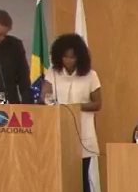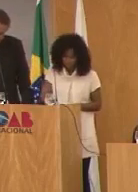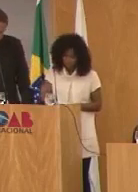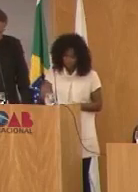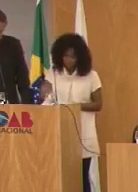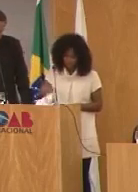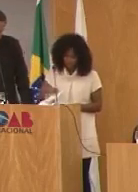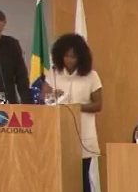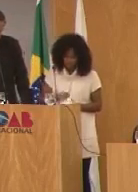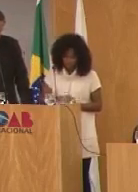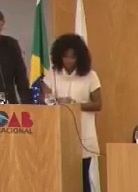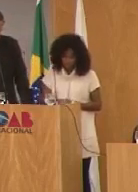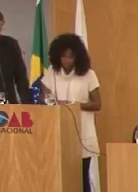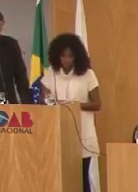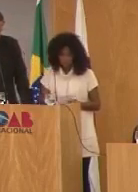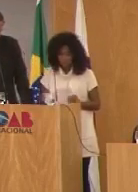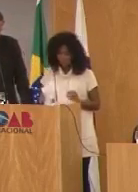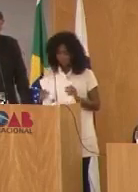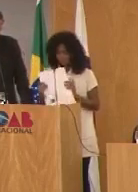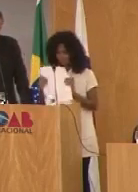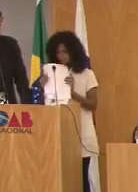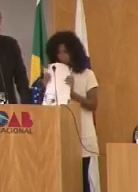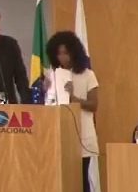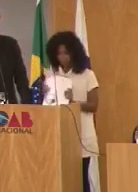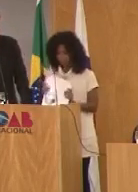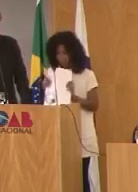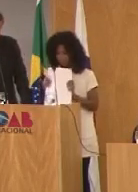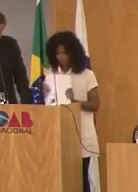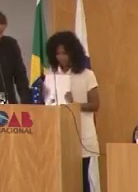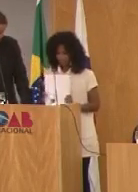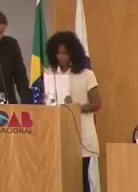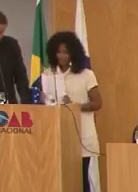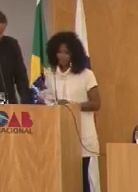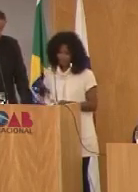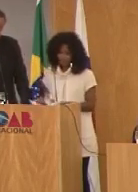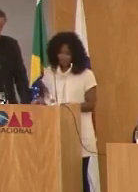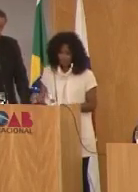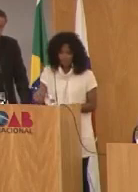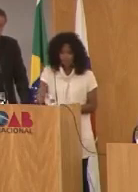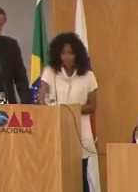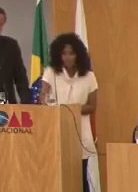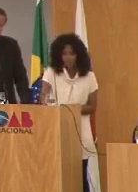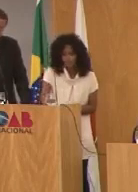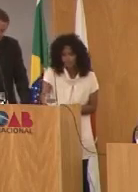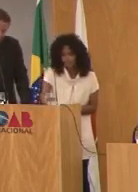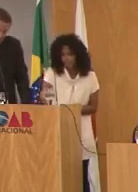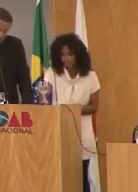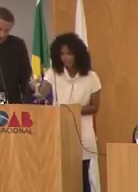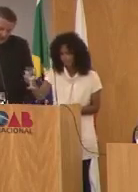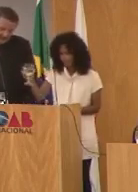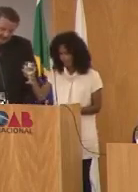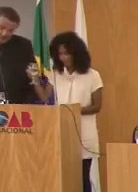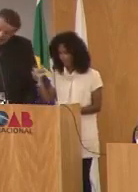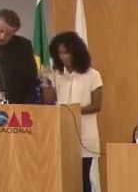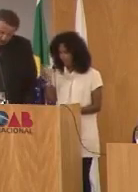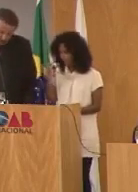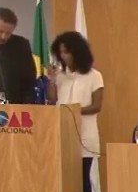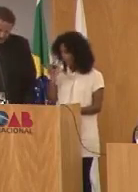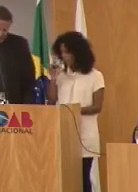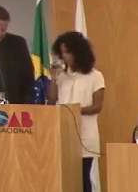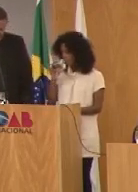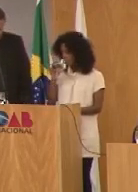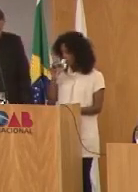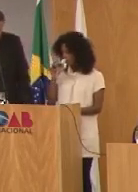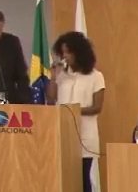seus diferentes estados e municípios, cuidem de organizar de forma descentralizada mesas